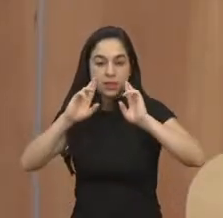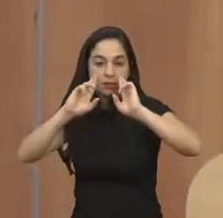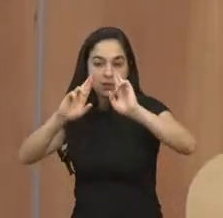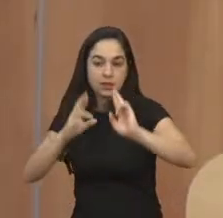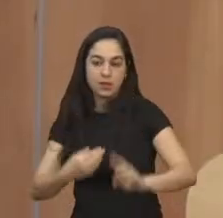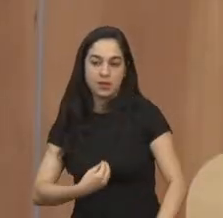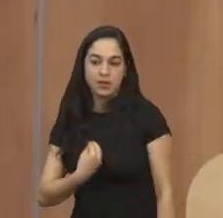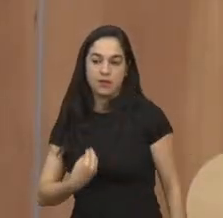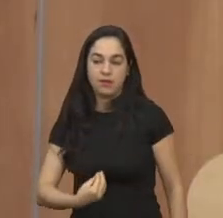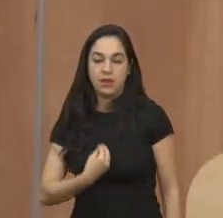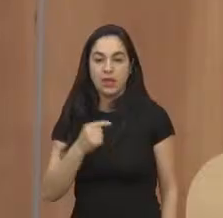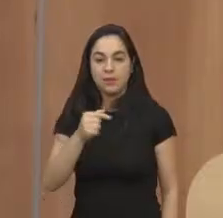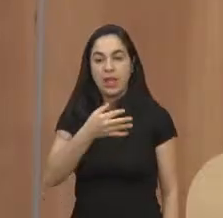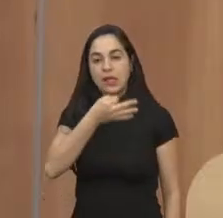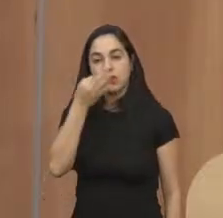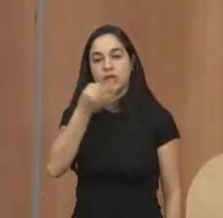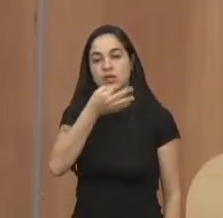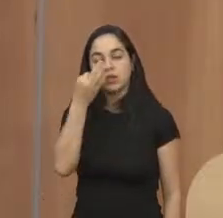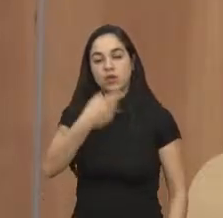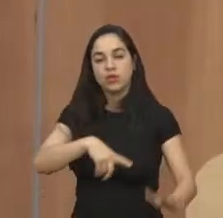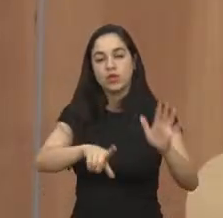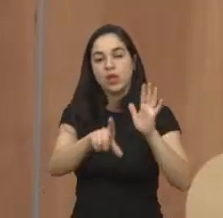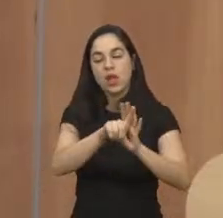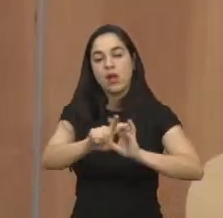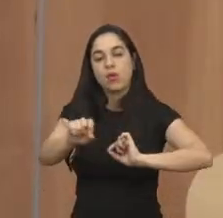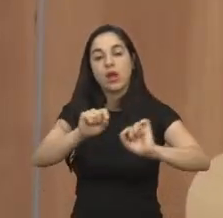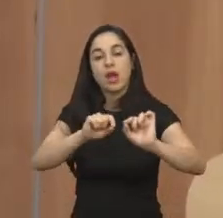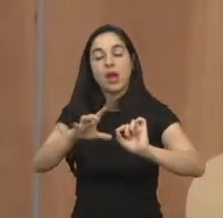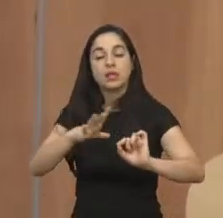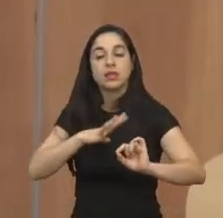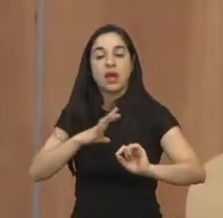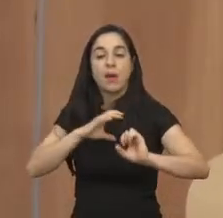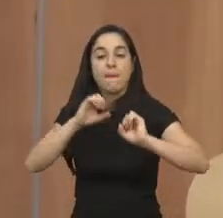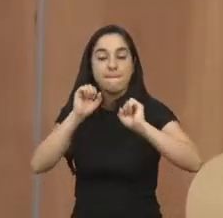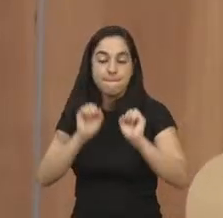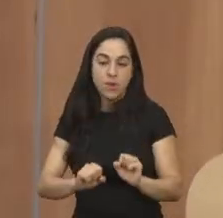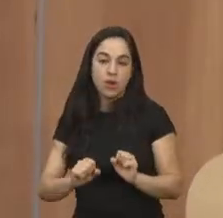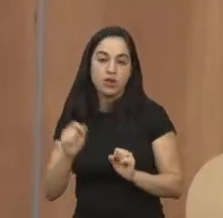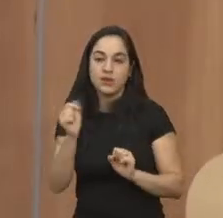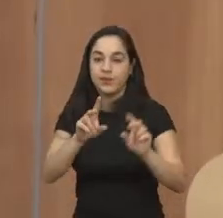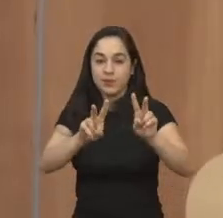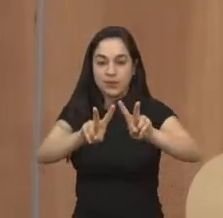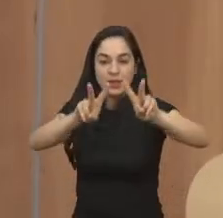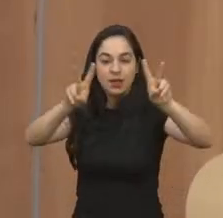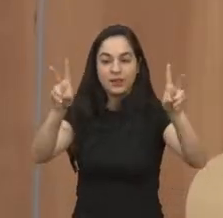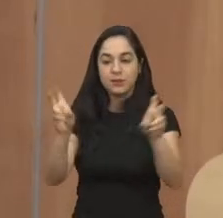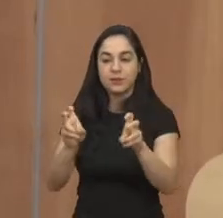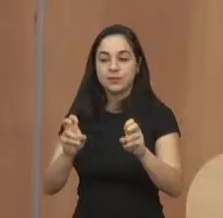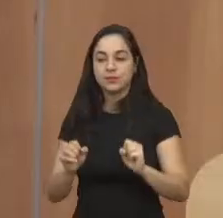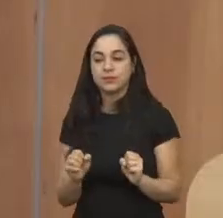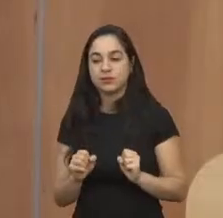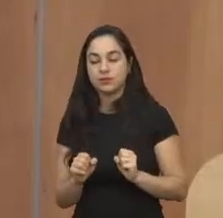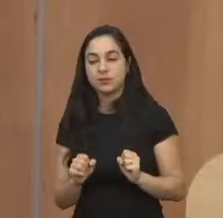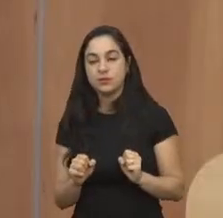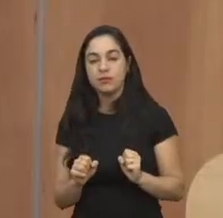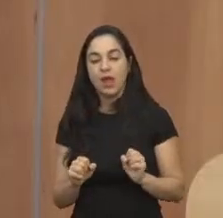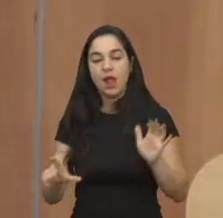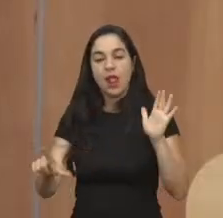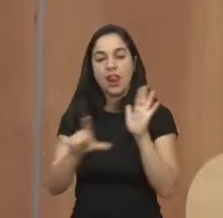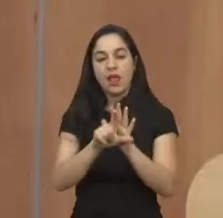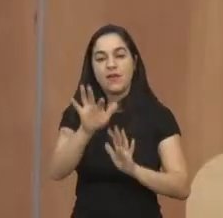essa nossa sugestão aqui de lei é para que a cidade possa tomar esse assunto. A lei federal, ela foi trazida